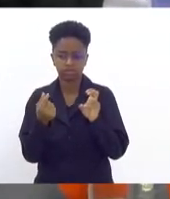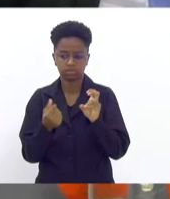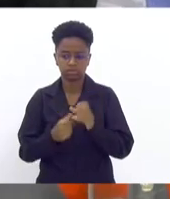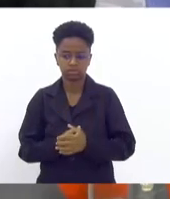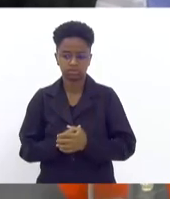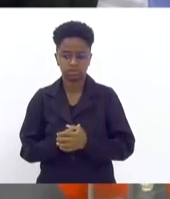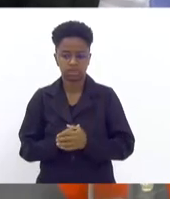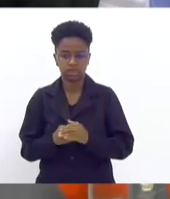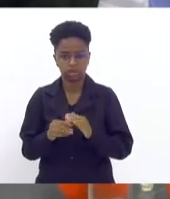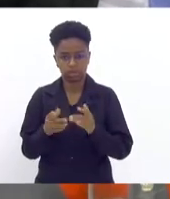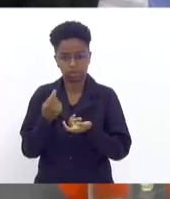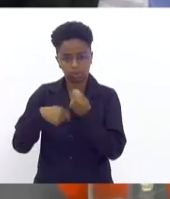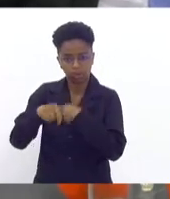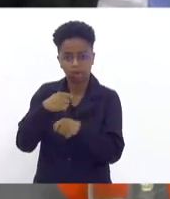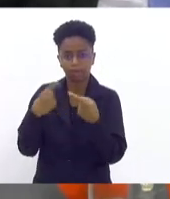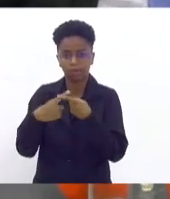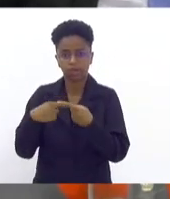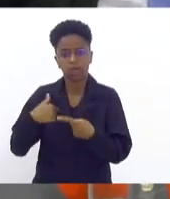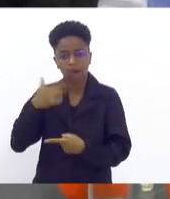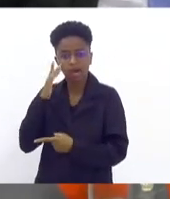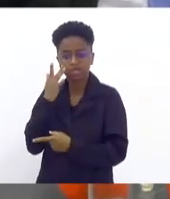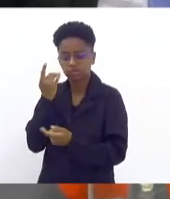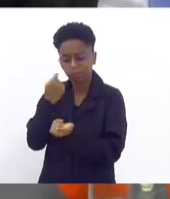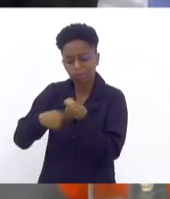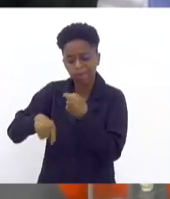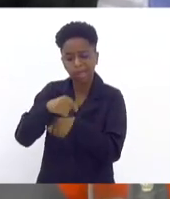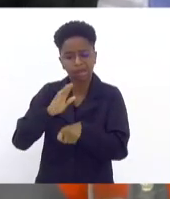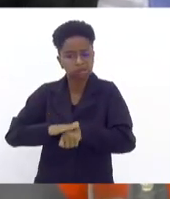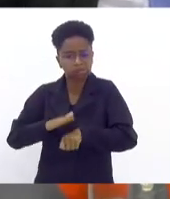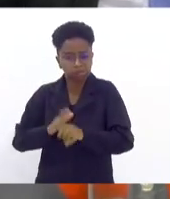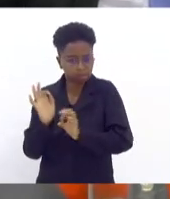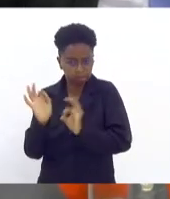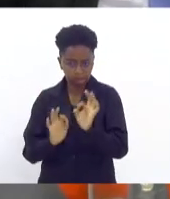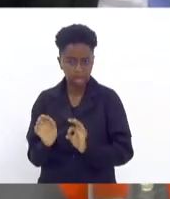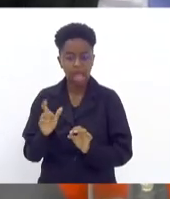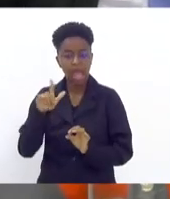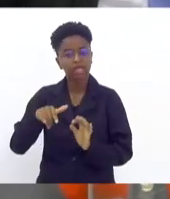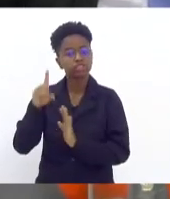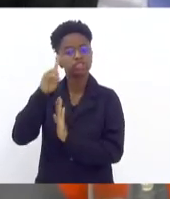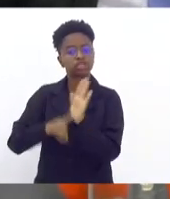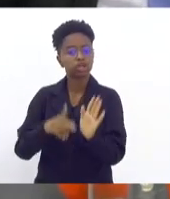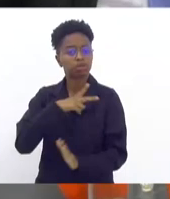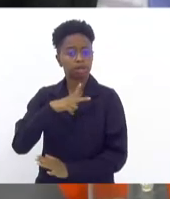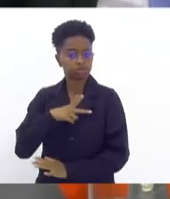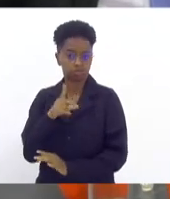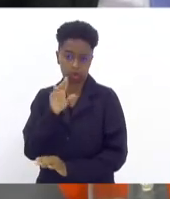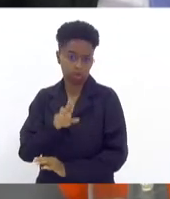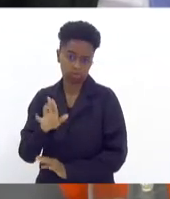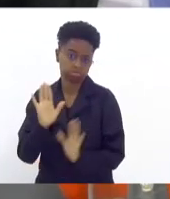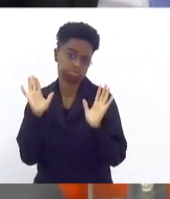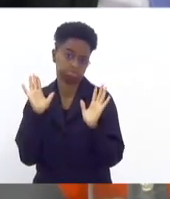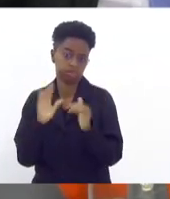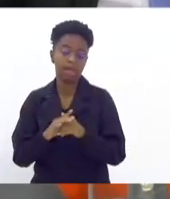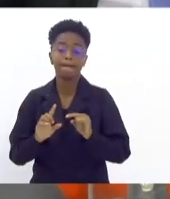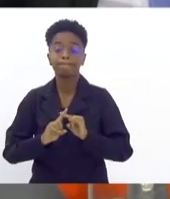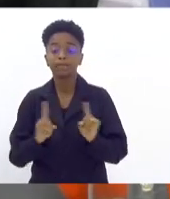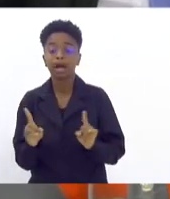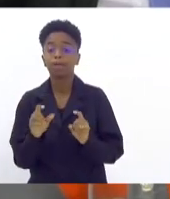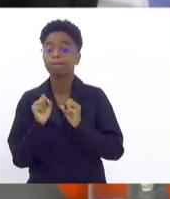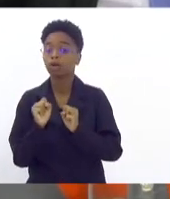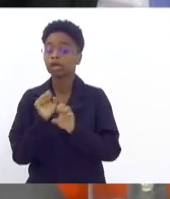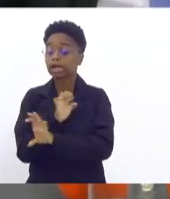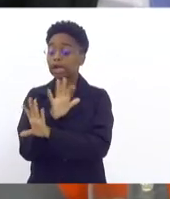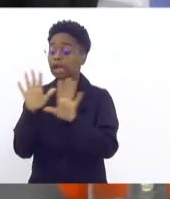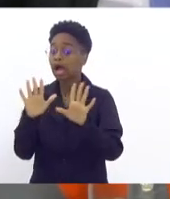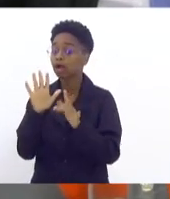que sou. Acho que o mercado se autorregula, isso é direito do particular explorar da forma que bem entenda, mas que faça de forma clara